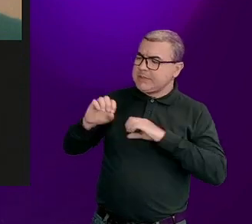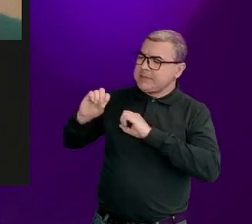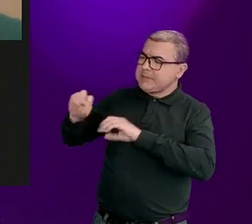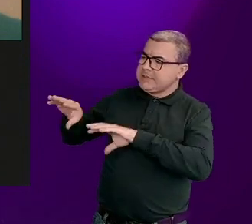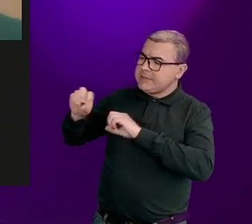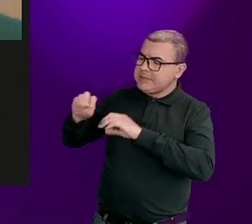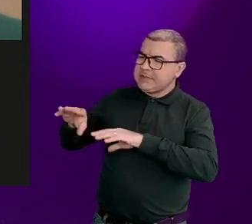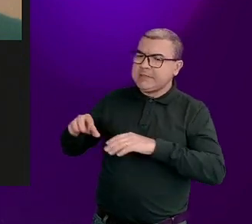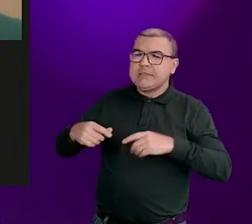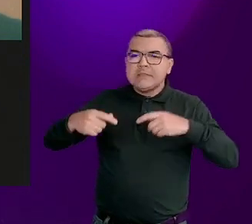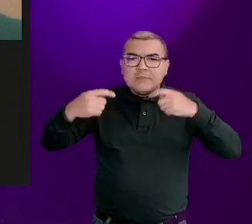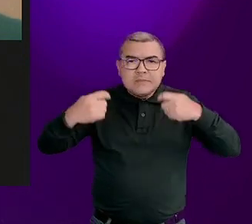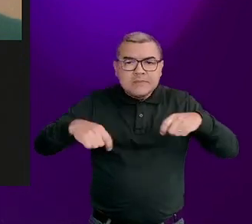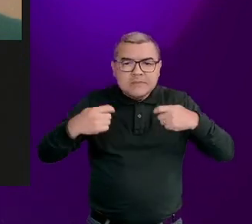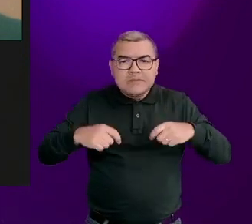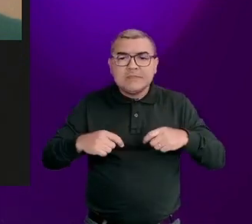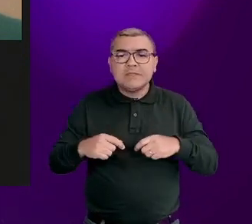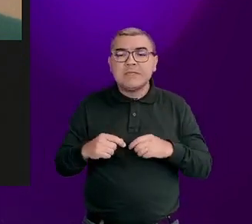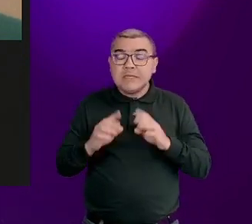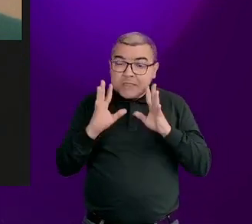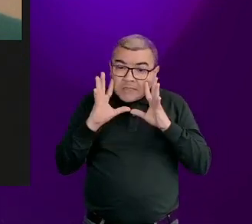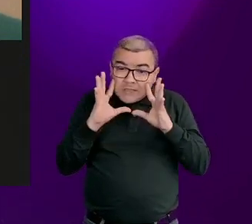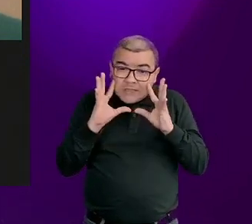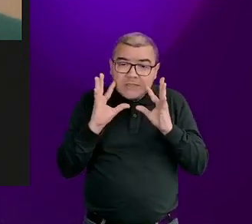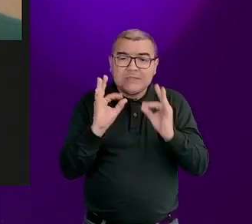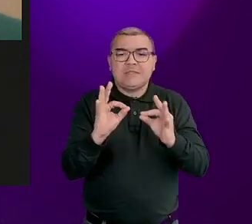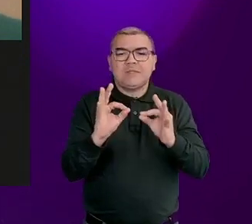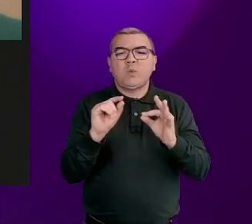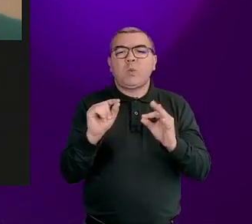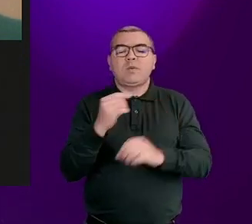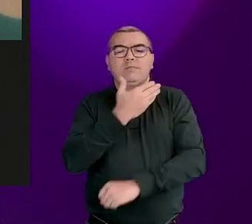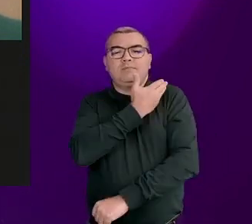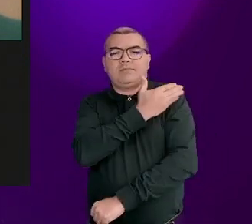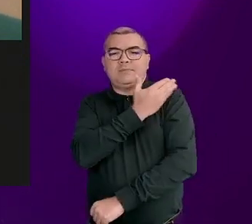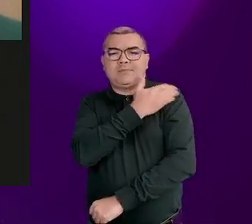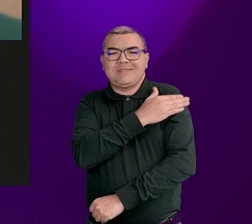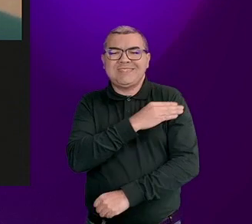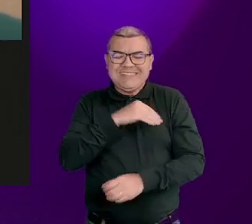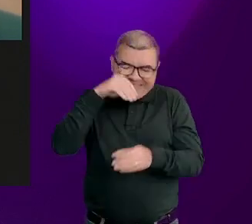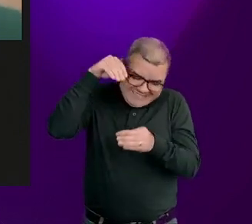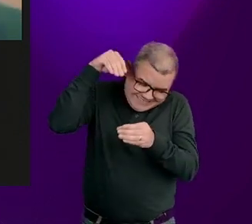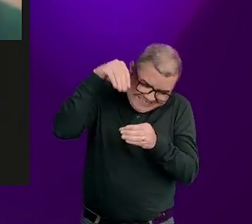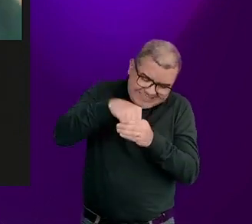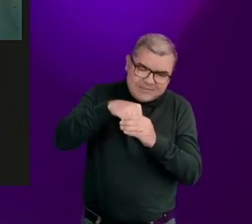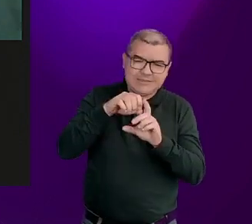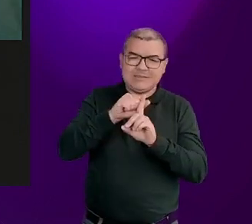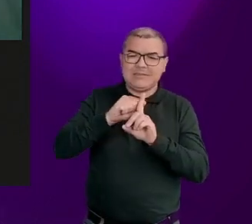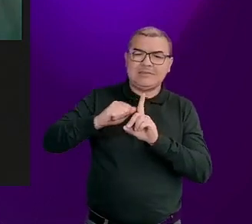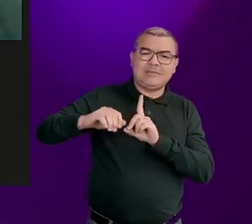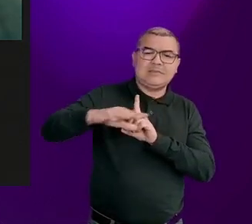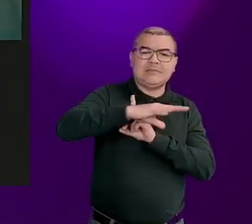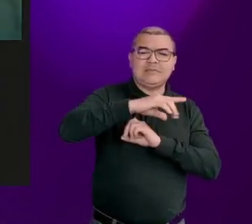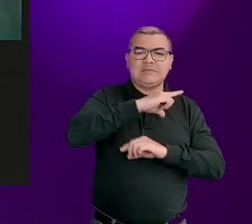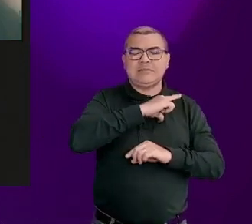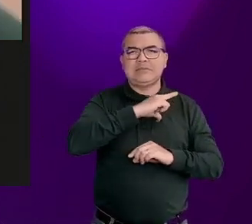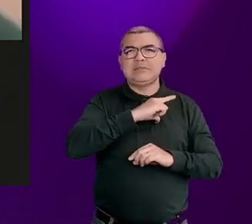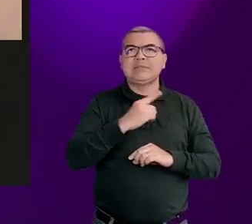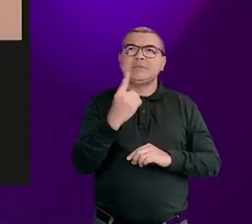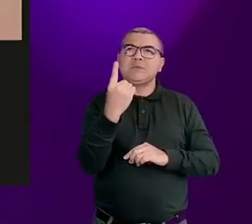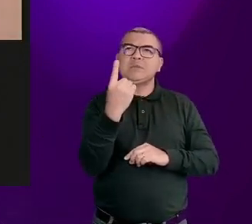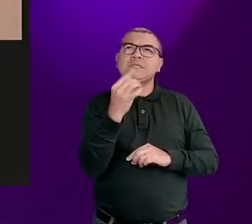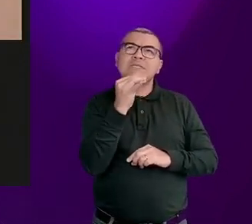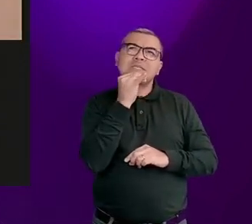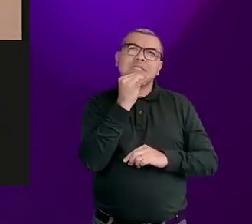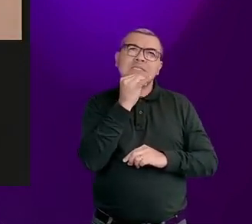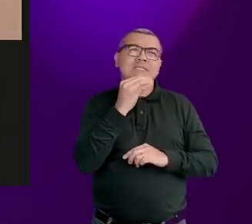gente precisa estar atento ao preconceito que é estrutural, né, em alguma coisa subjetiva. Um